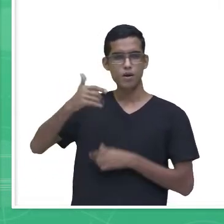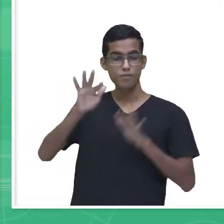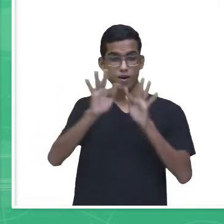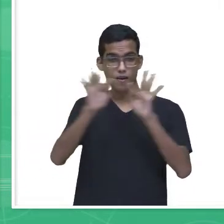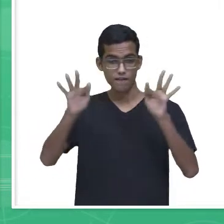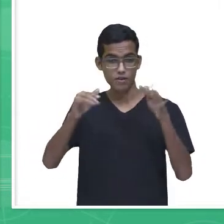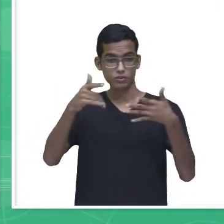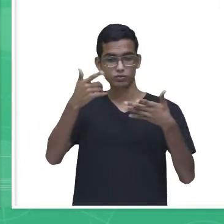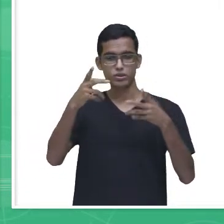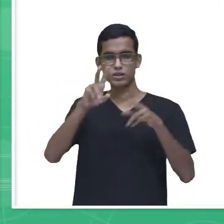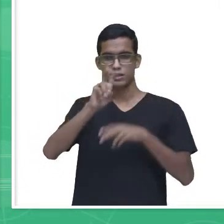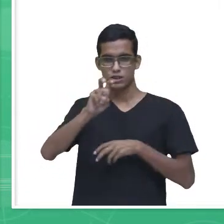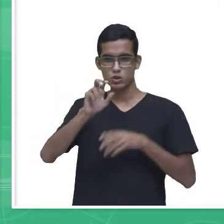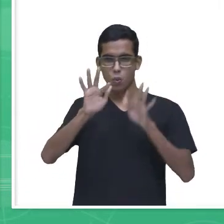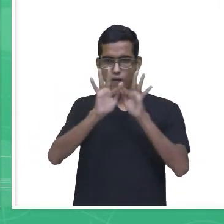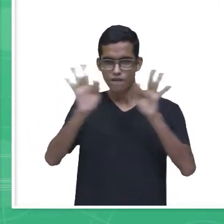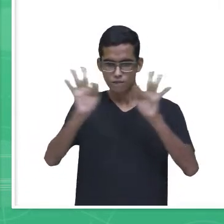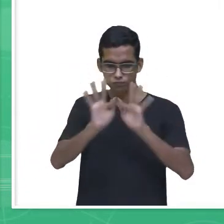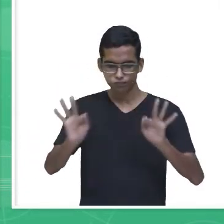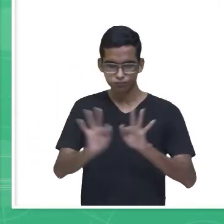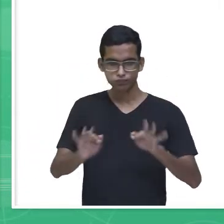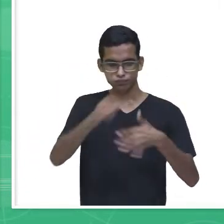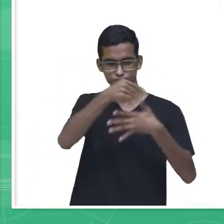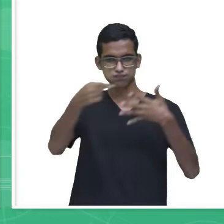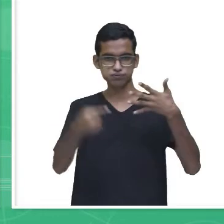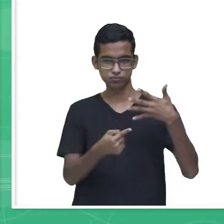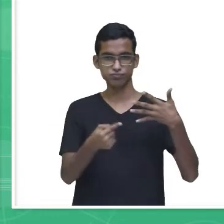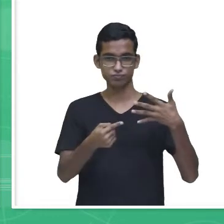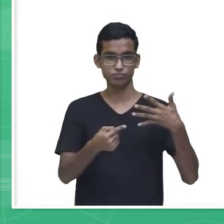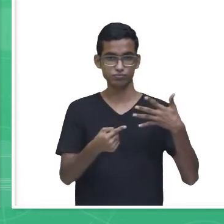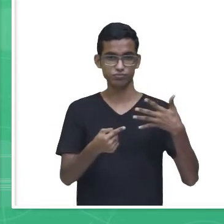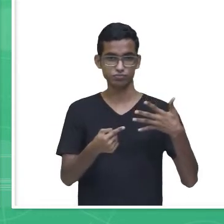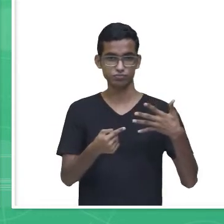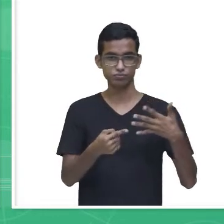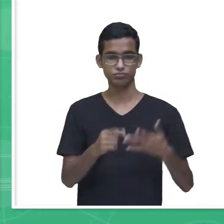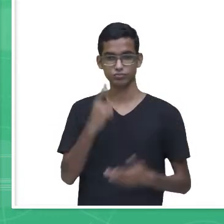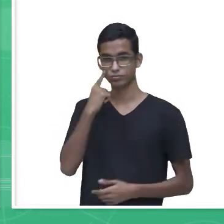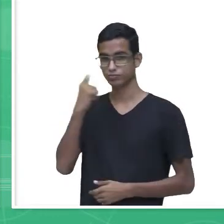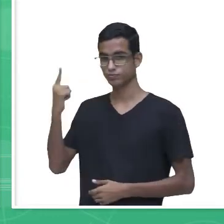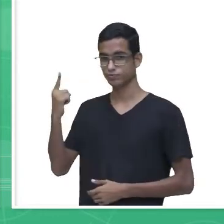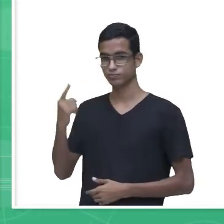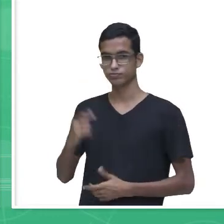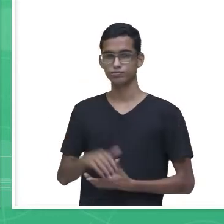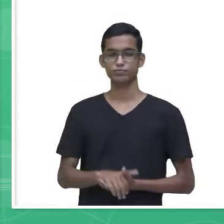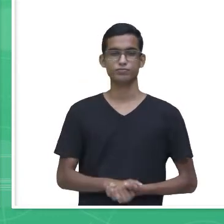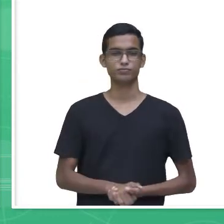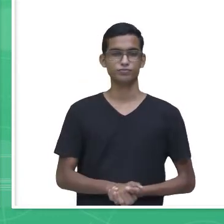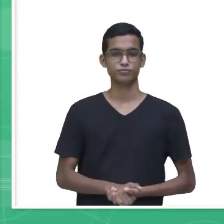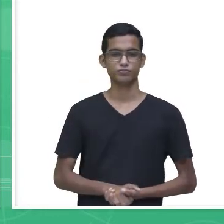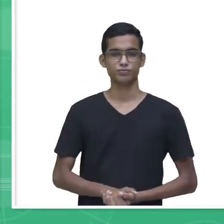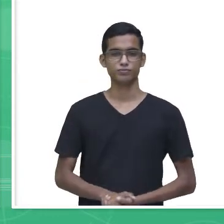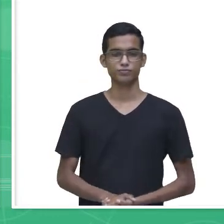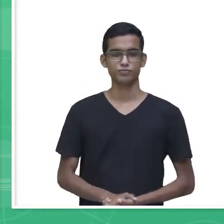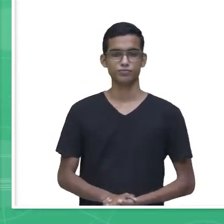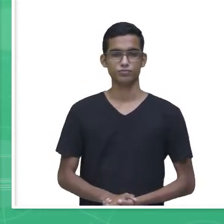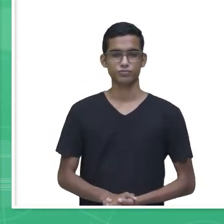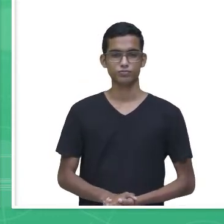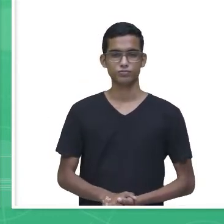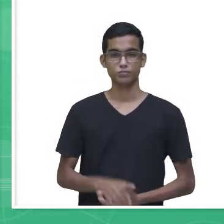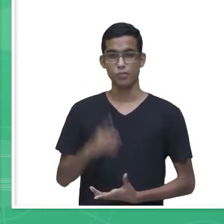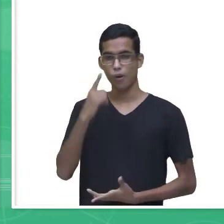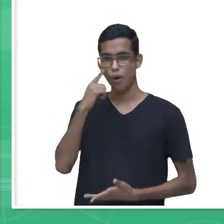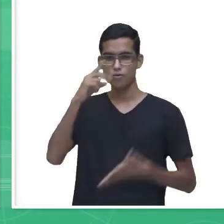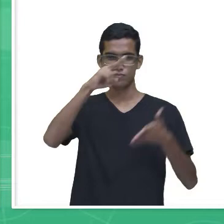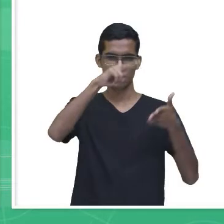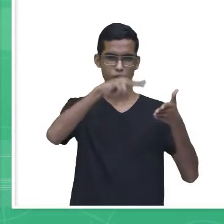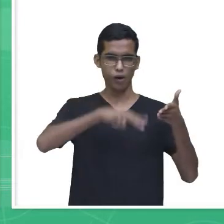a primeira diz assim, ¿Ya has visto la película Amistad? A segunda,